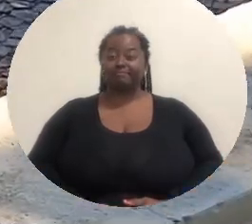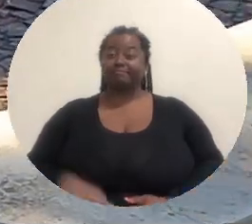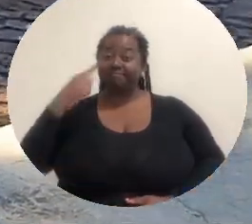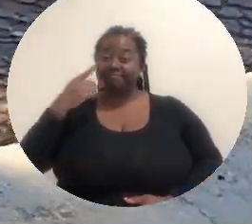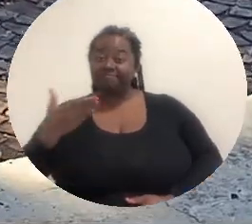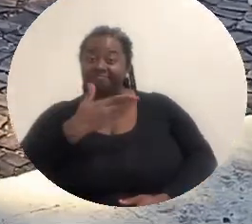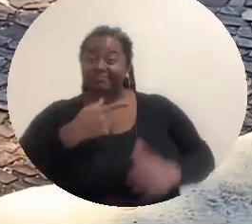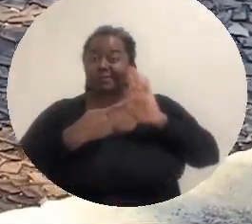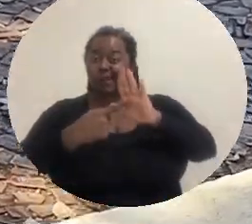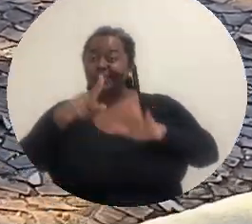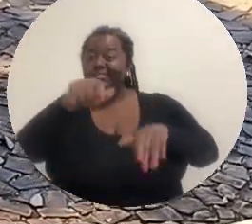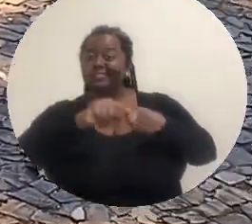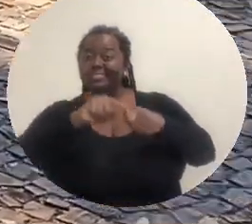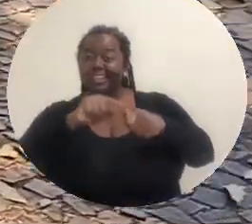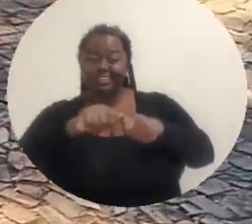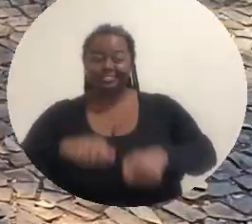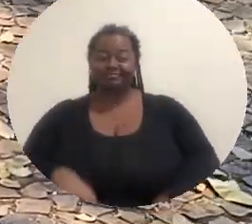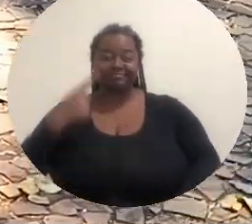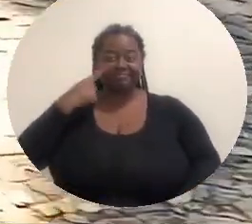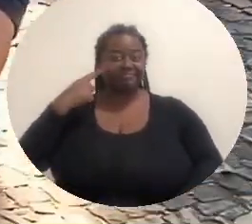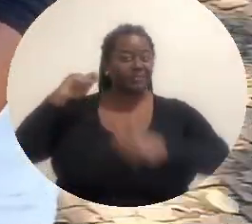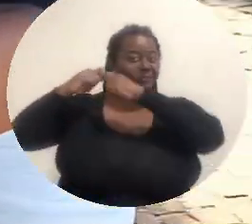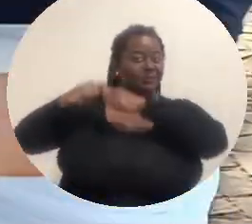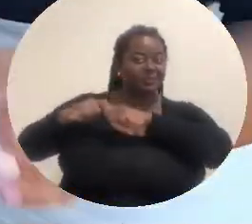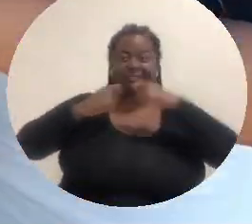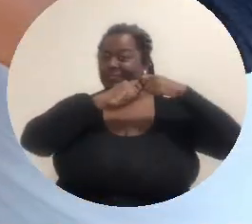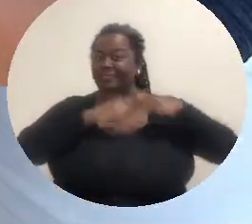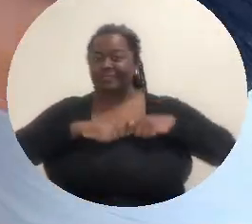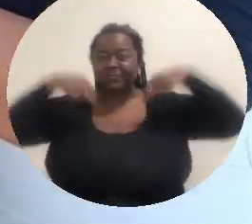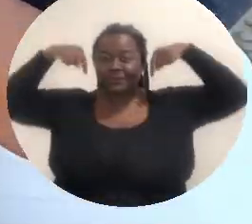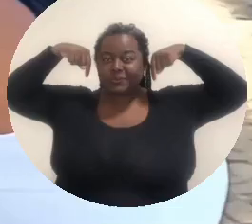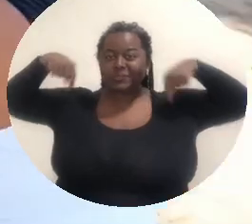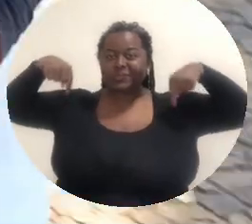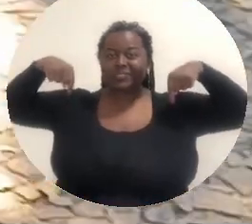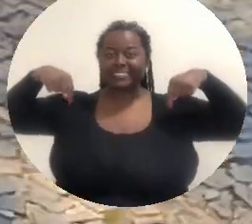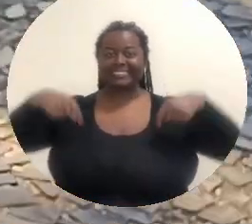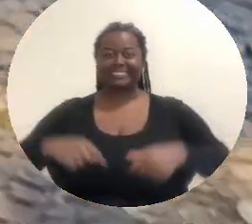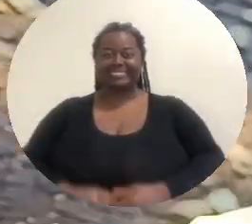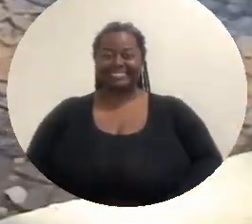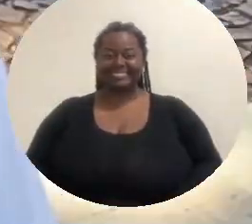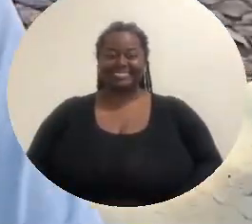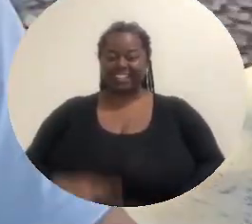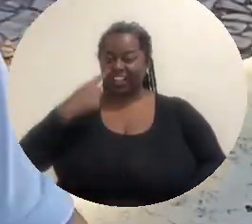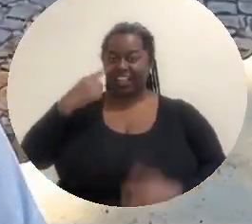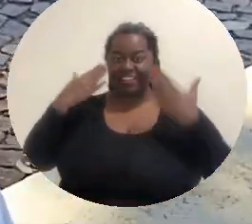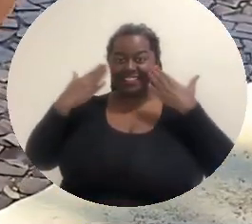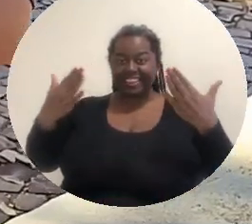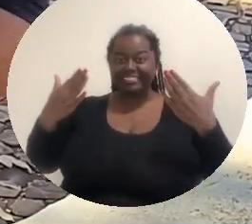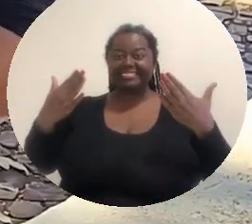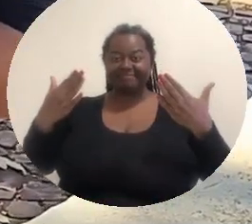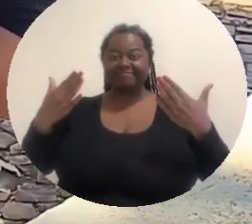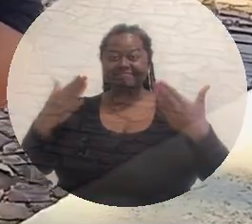aí, ó. Mostra aí o que vocês fizeram. Um trabalho. Tá parecendo Vikings. Aí mostra de frente, de frente. De frente agora, ó.